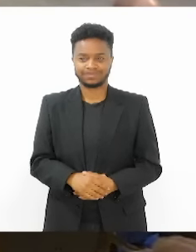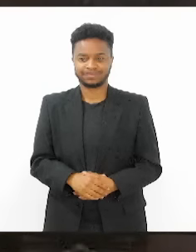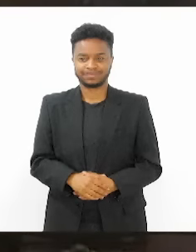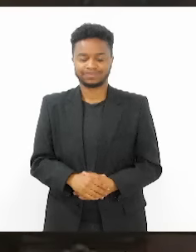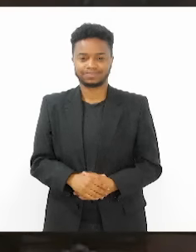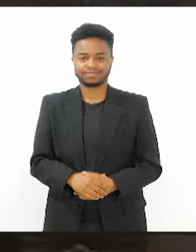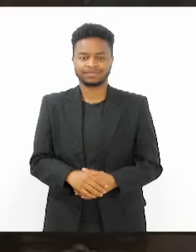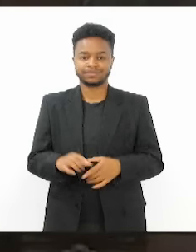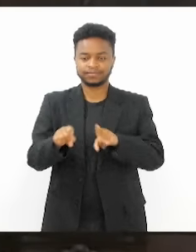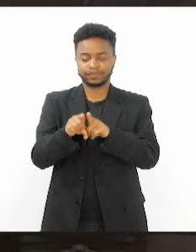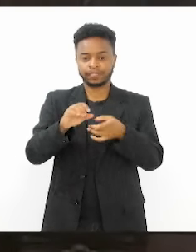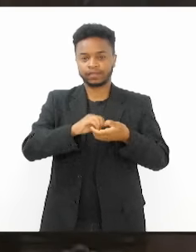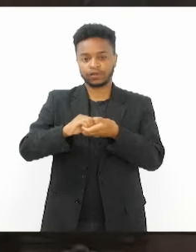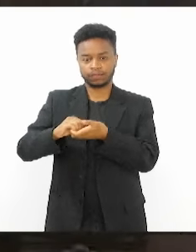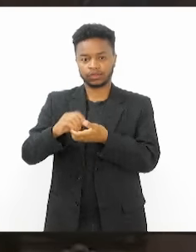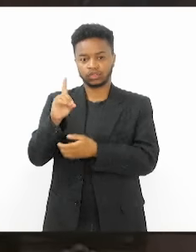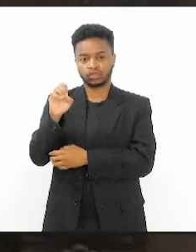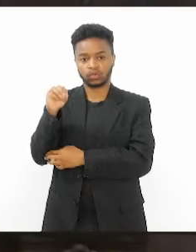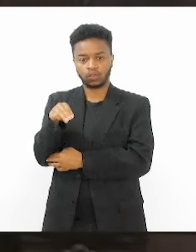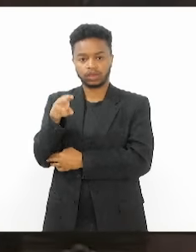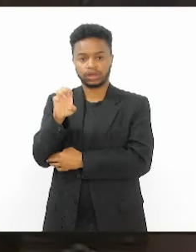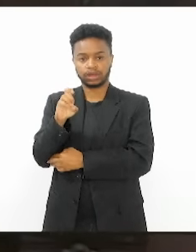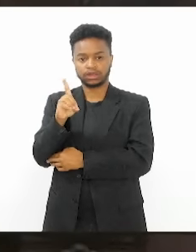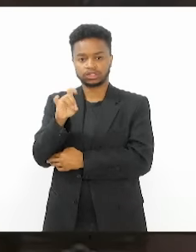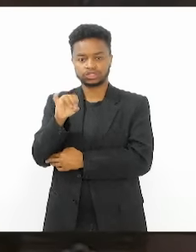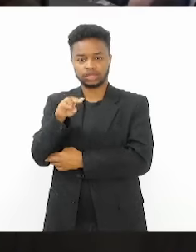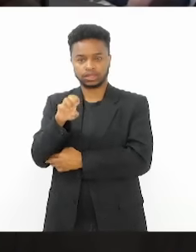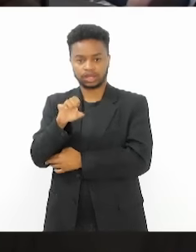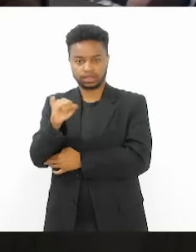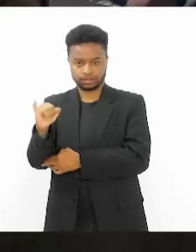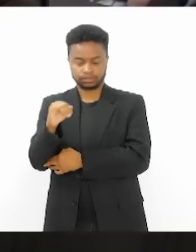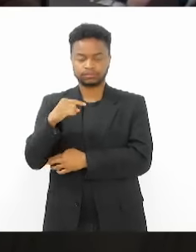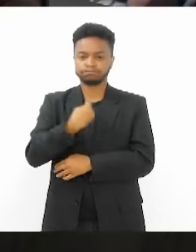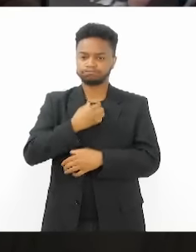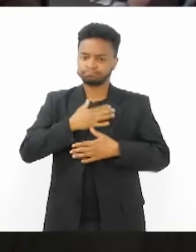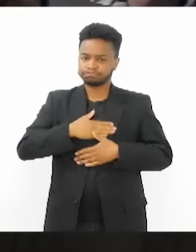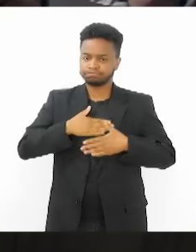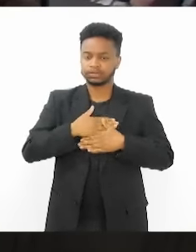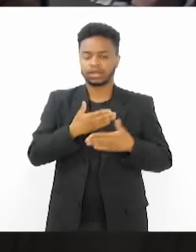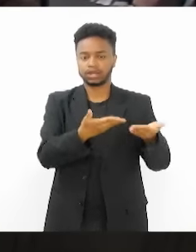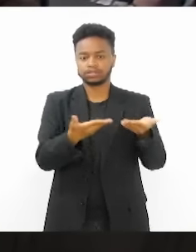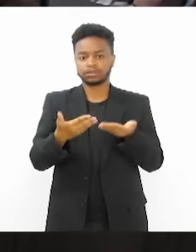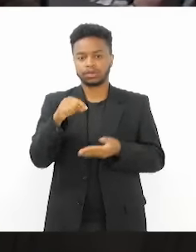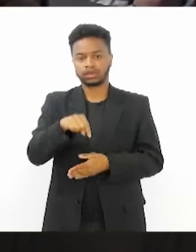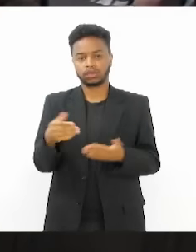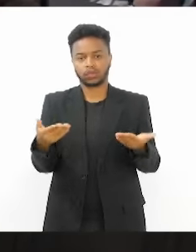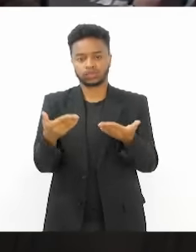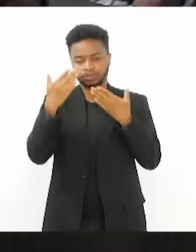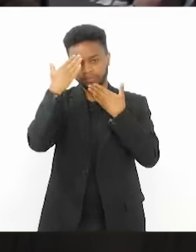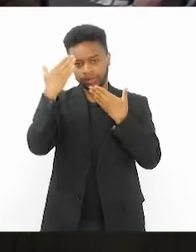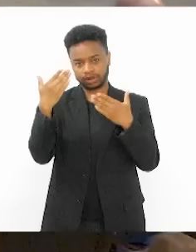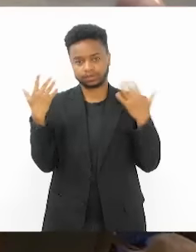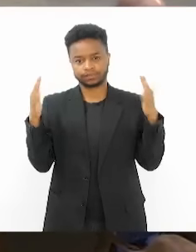Saudar também o Dom Ednei Gouveia Matoso, uma honra muito grande para nós recebê-lo aqui. Muito obrigado.